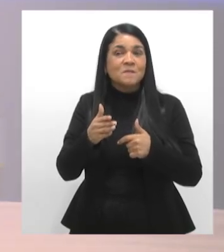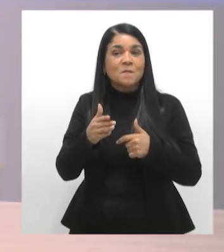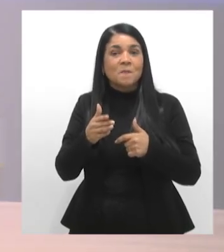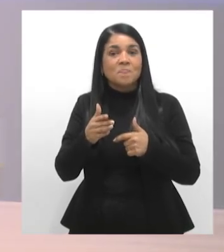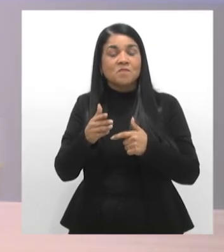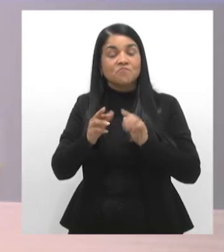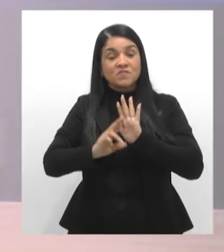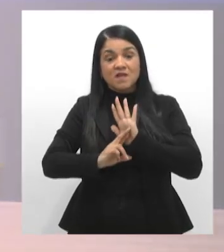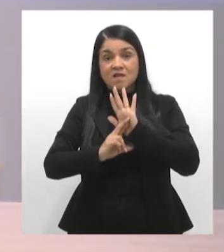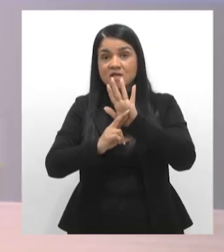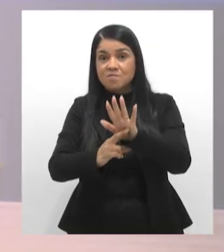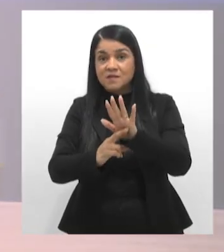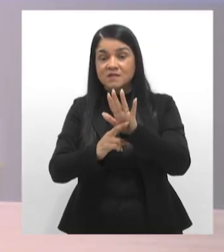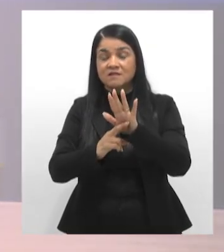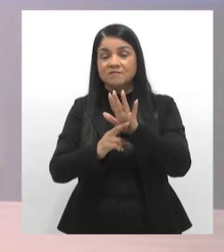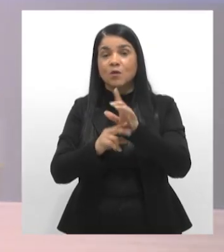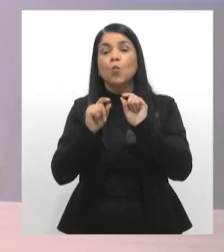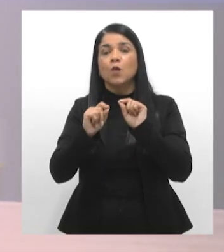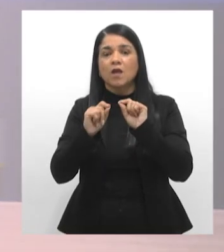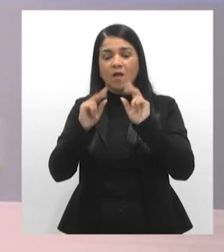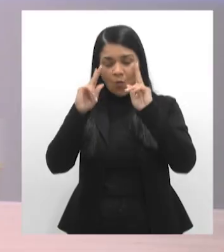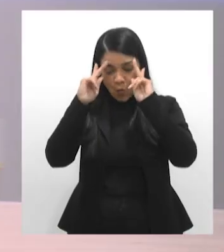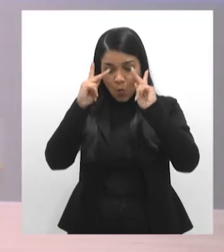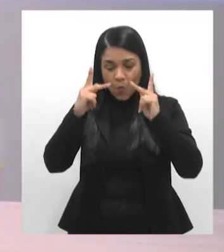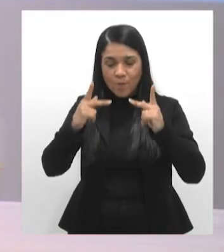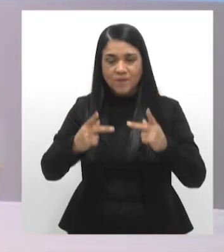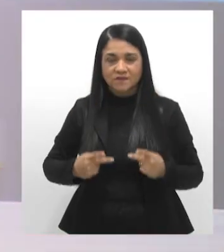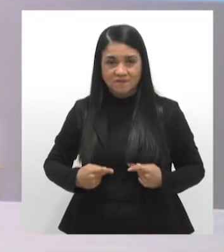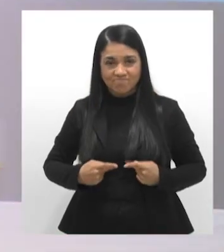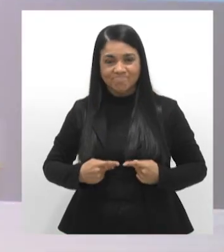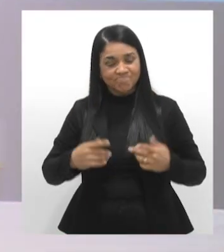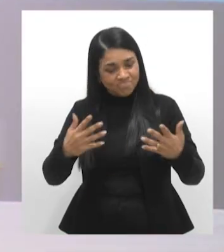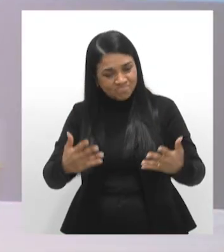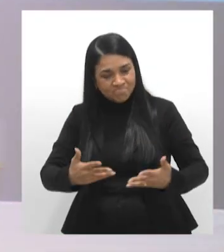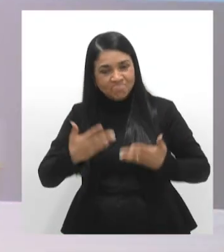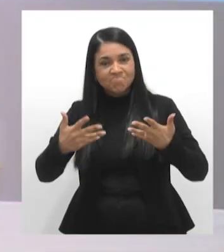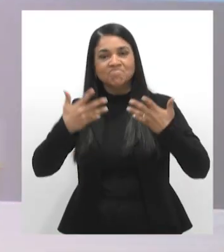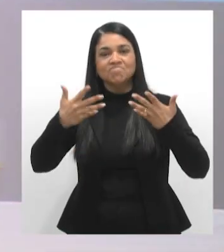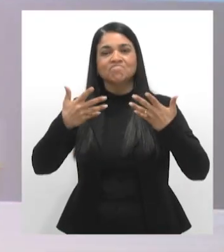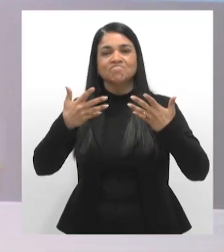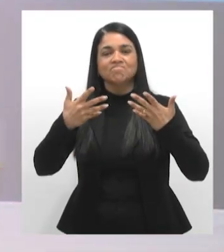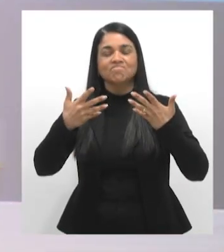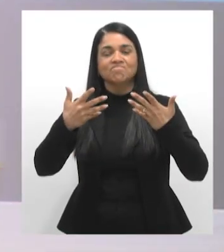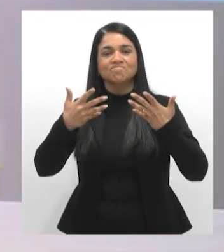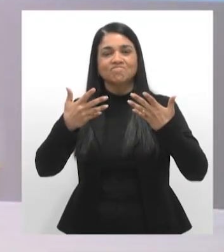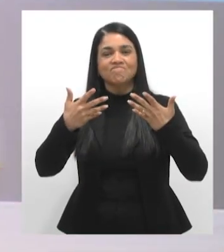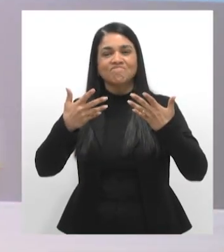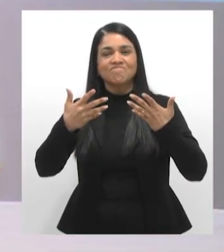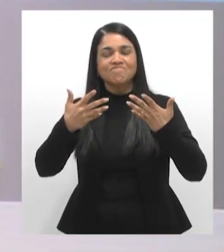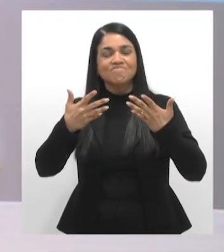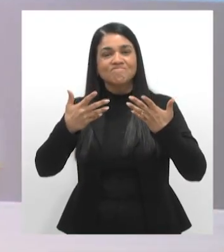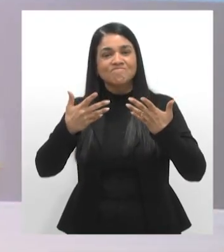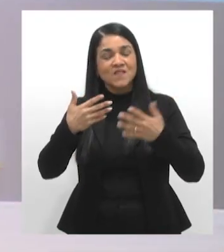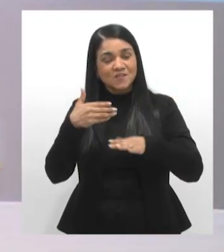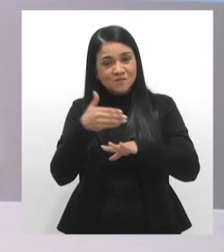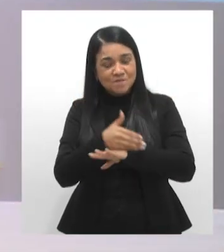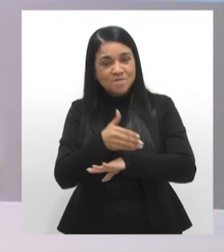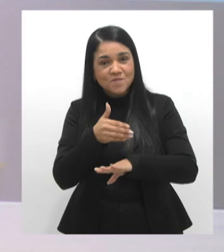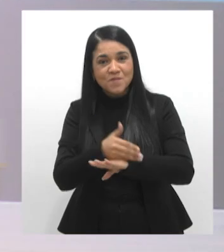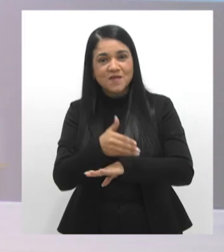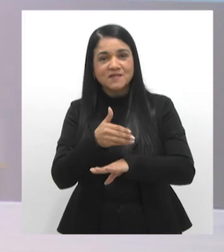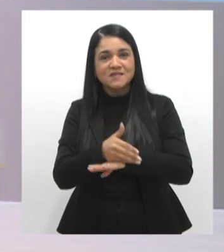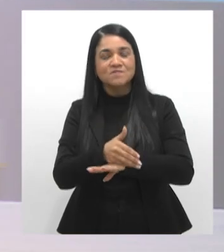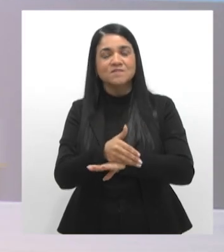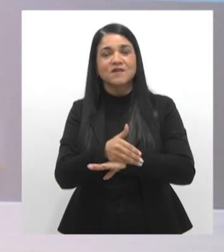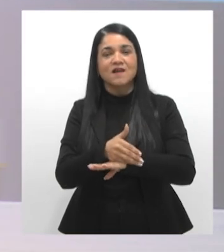eles representam e humanizam, né? E enaltecem, engrandecem ainda mais essa questão de participar, de